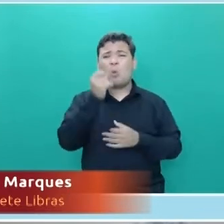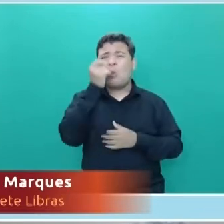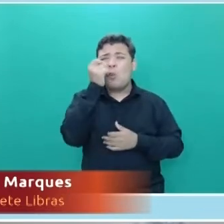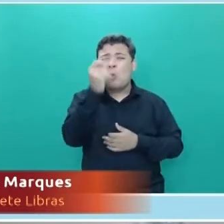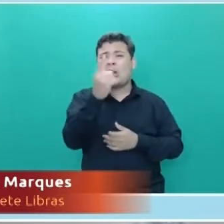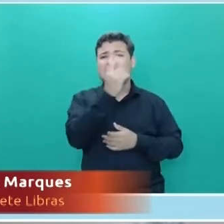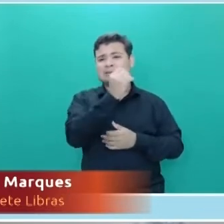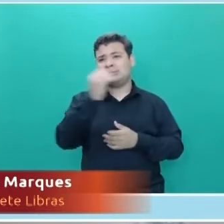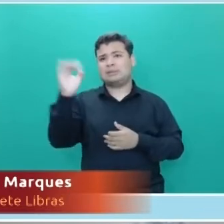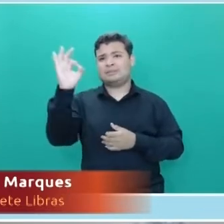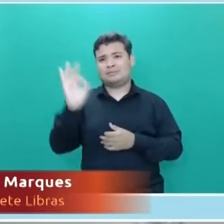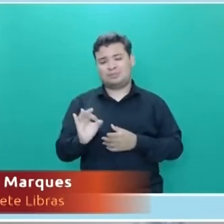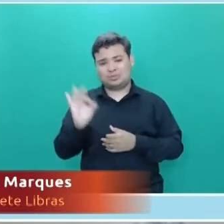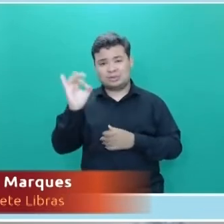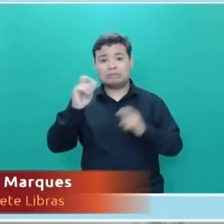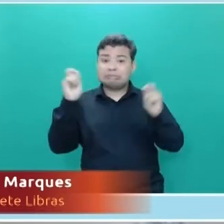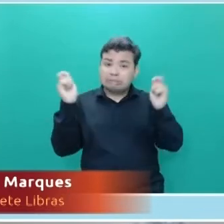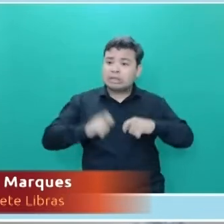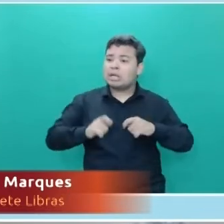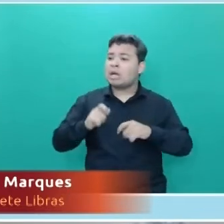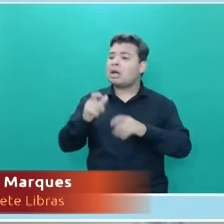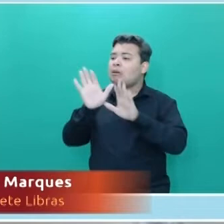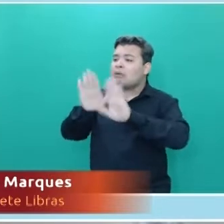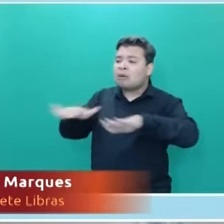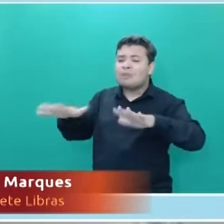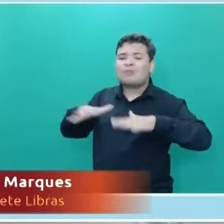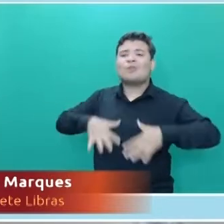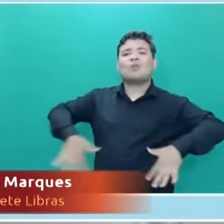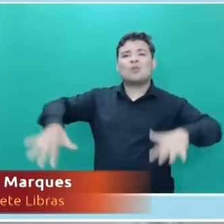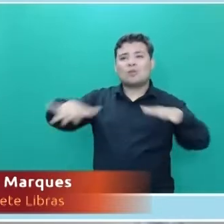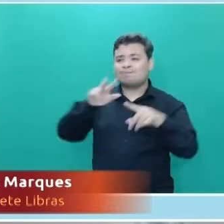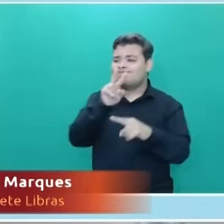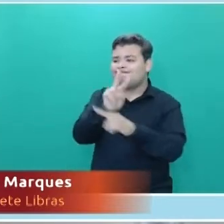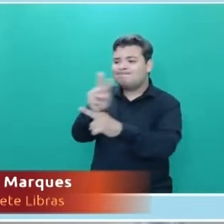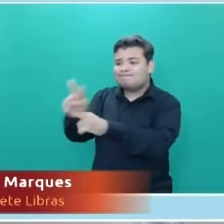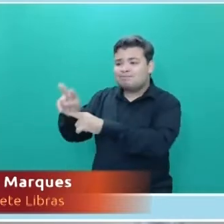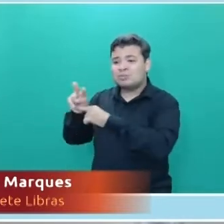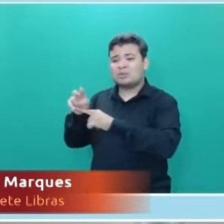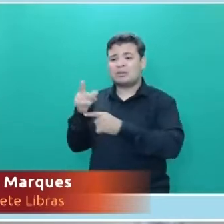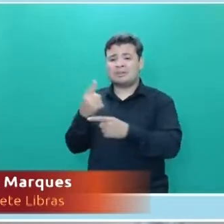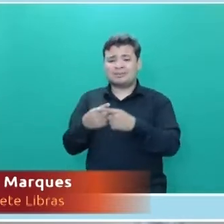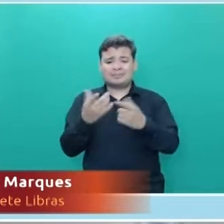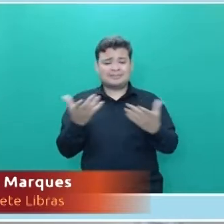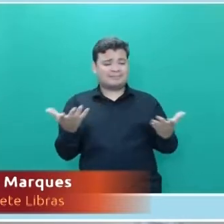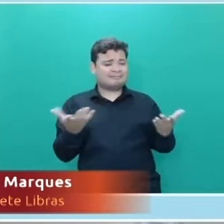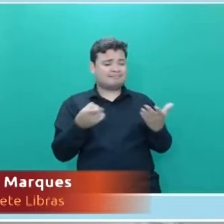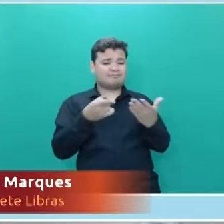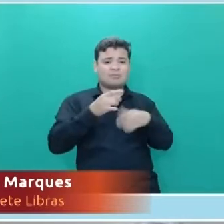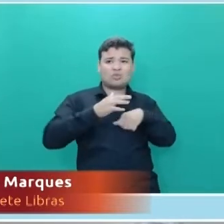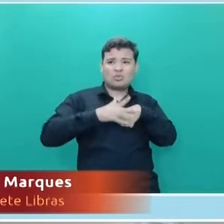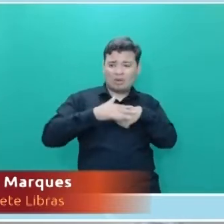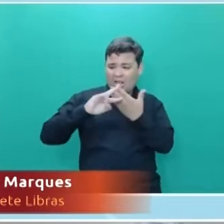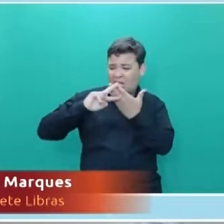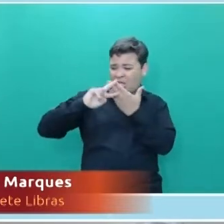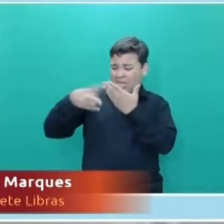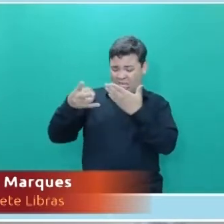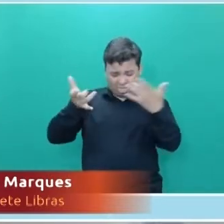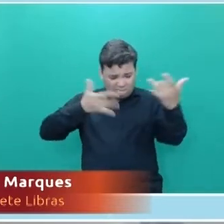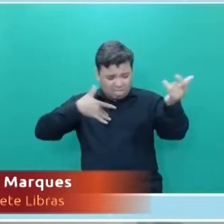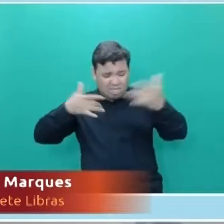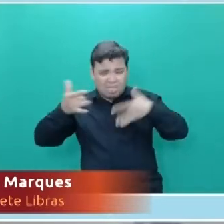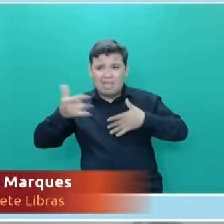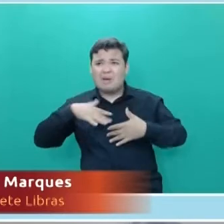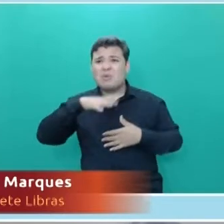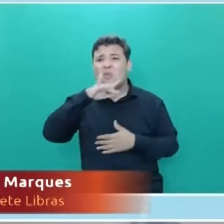100%, para proteger aí nossas crianças de sequelas tão ruins como,